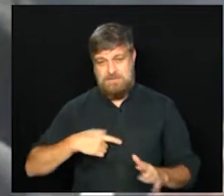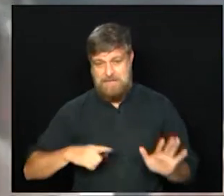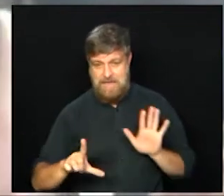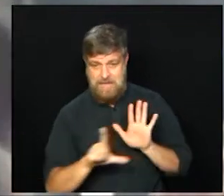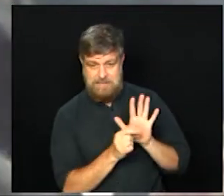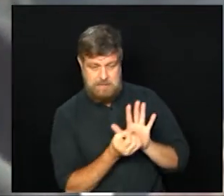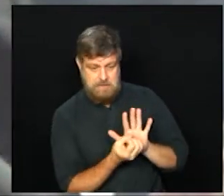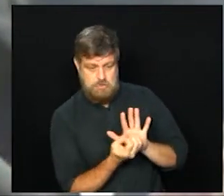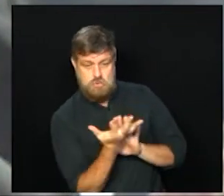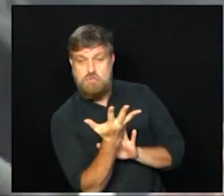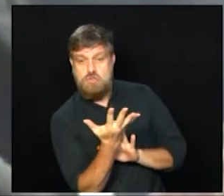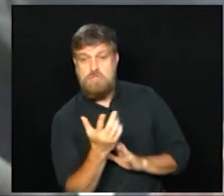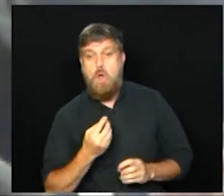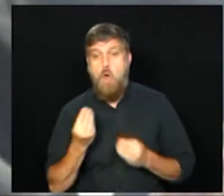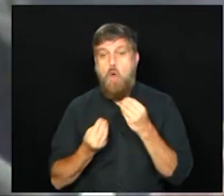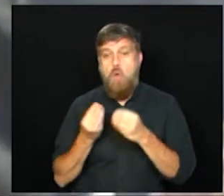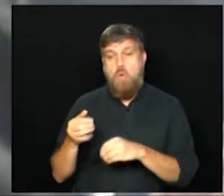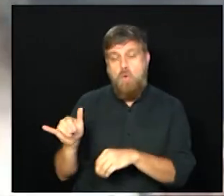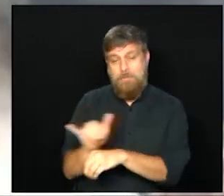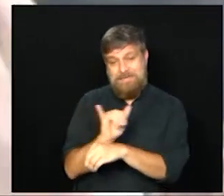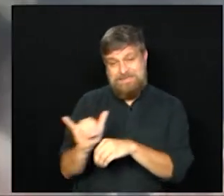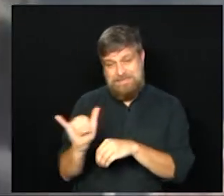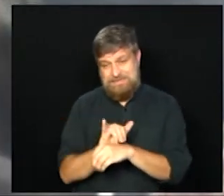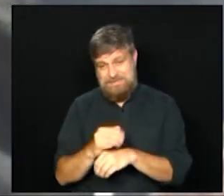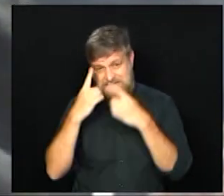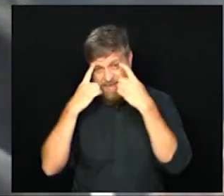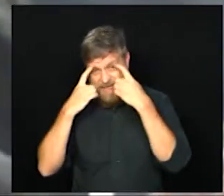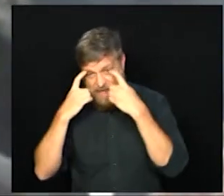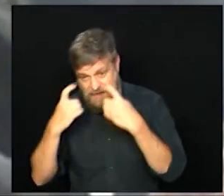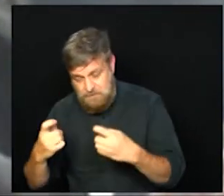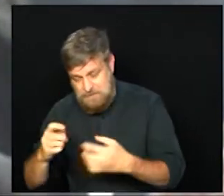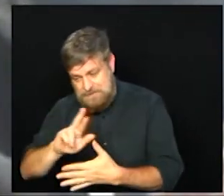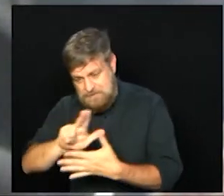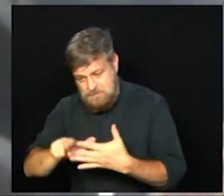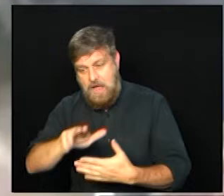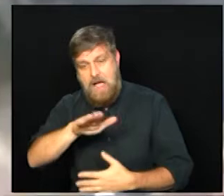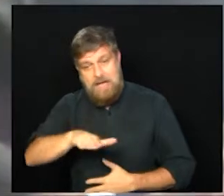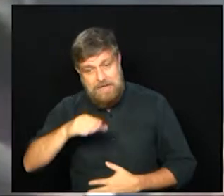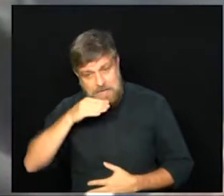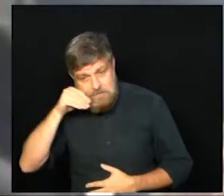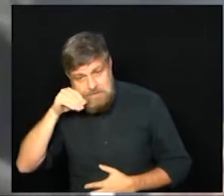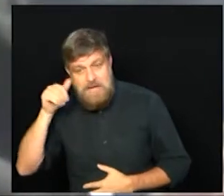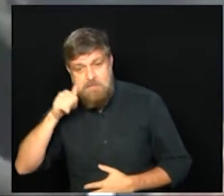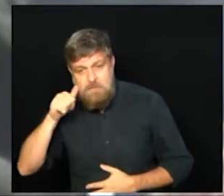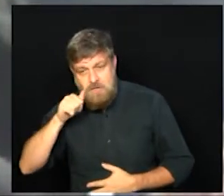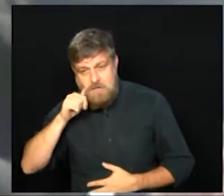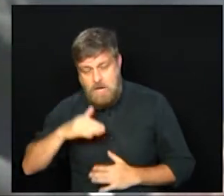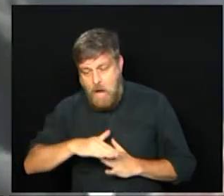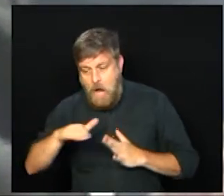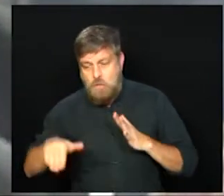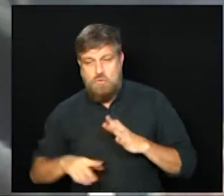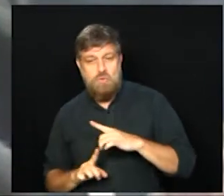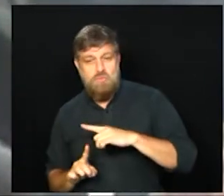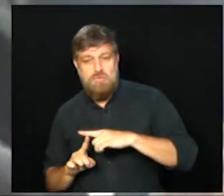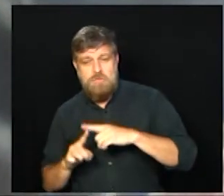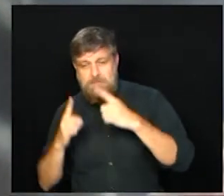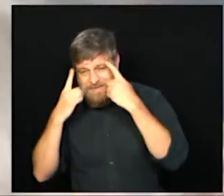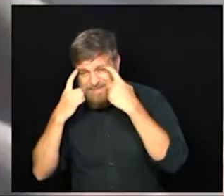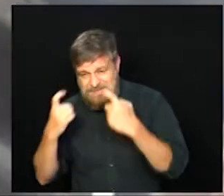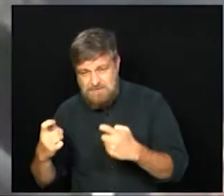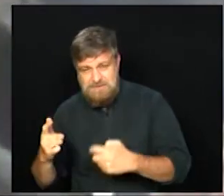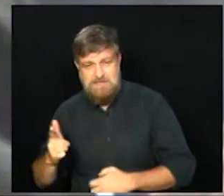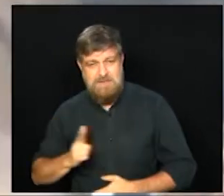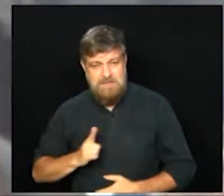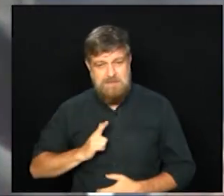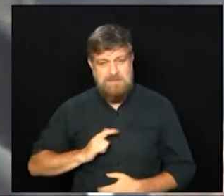de prevenção à violência contra a mulher, às violências contra a criança e adolescente, todos os outros tipos de violência que se estabelece, a